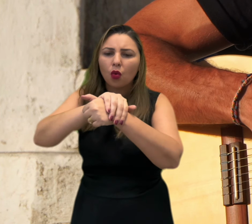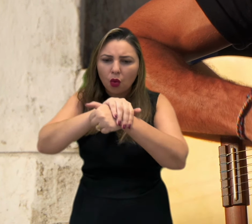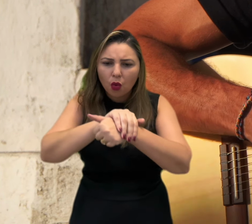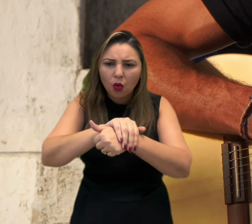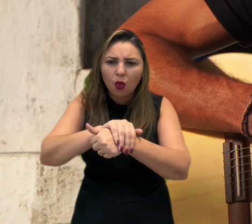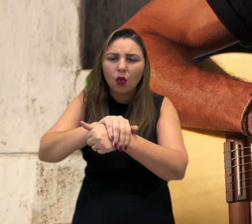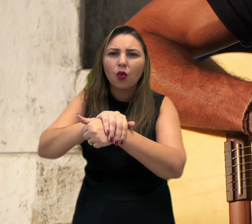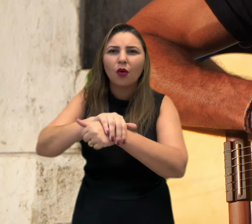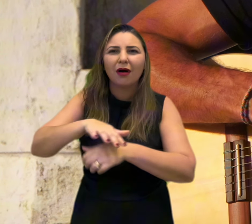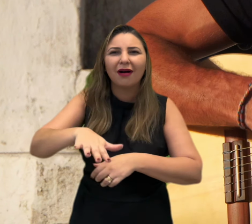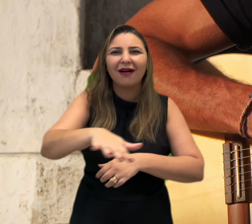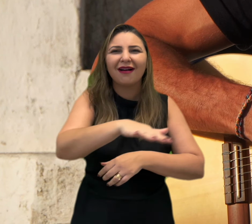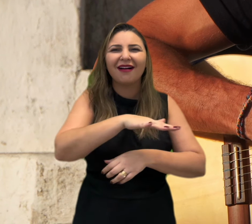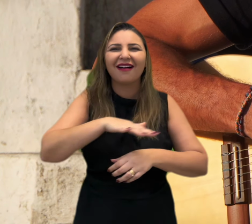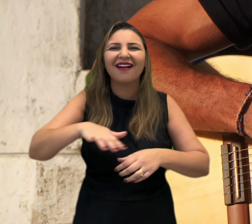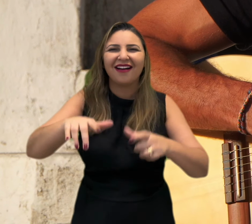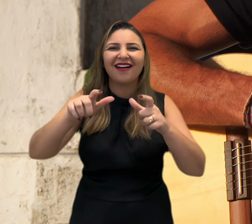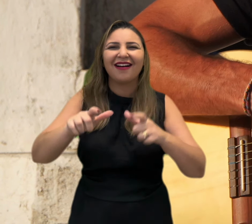tartaruga em